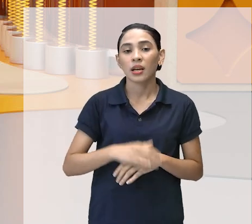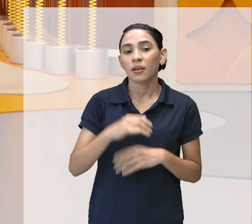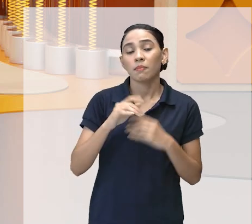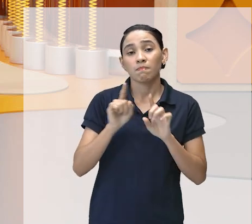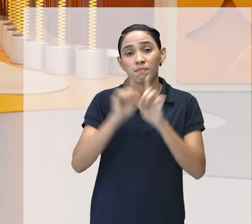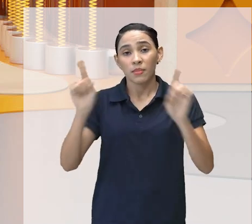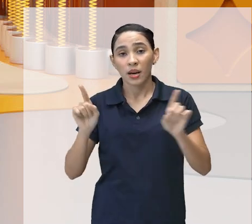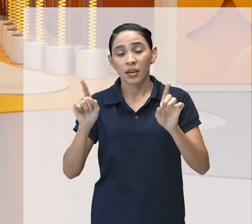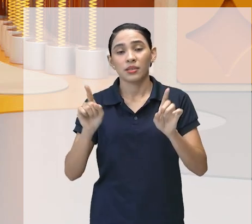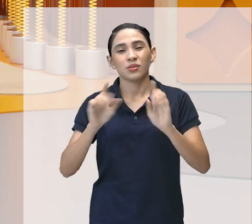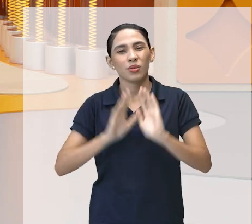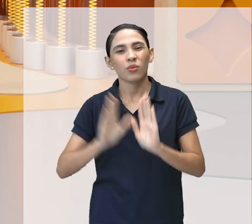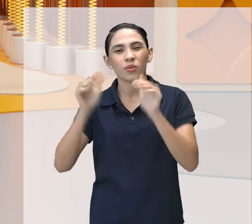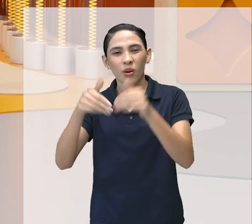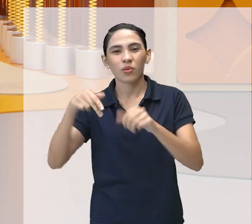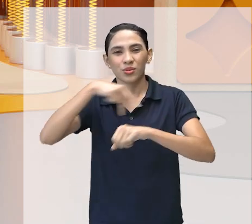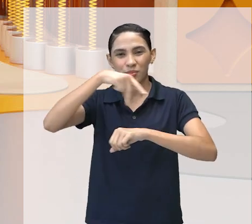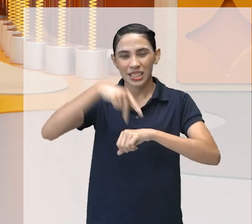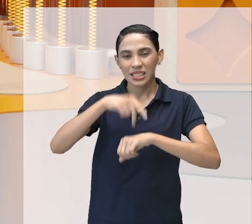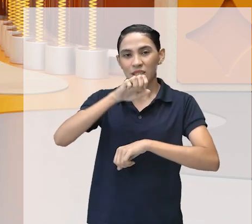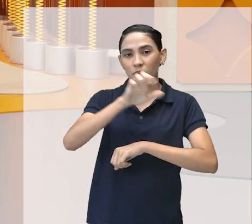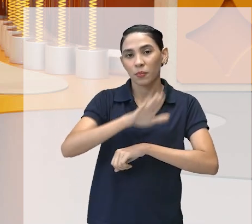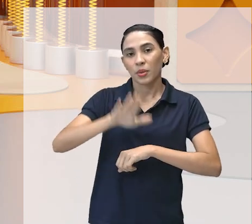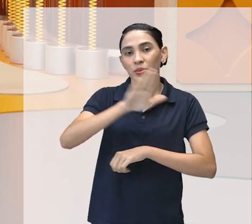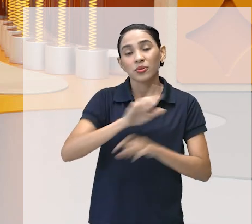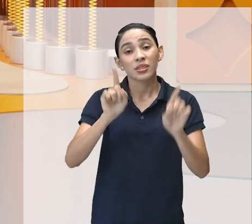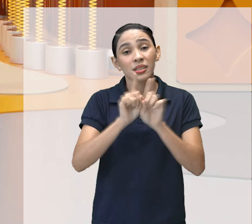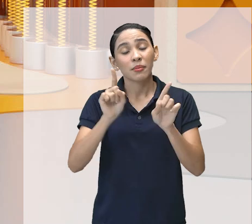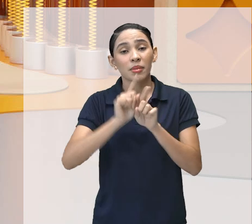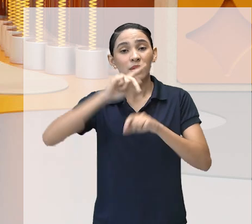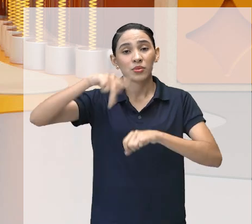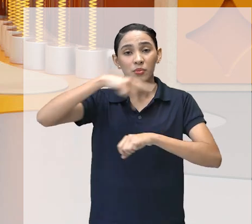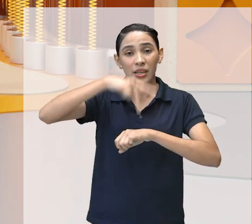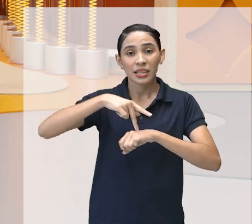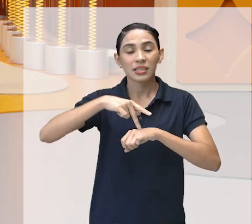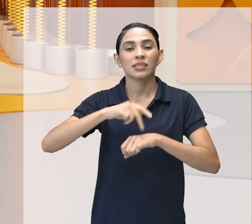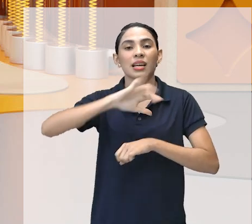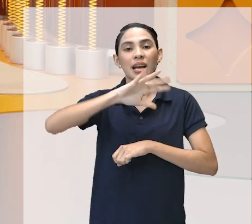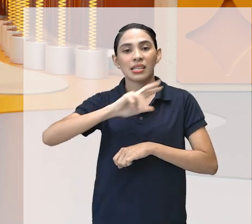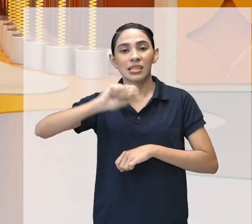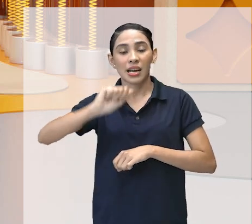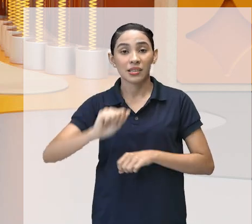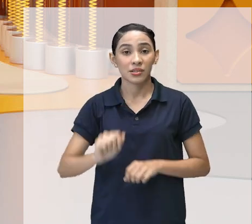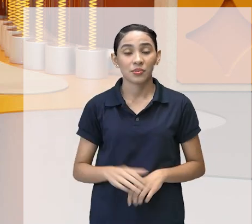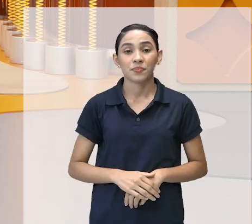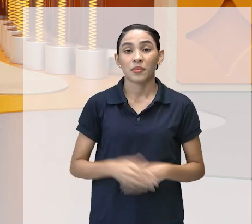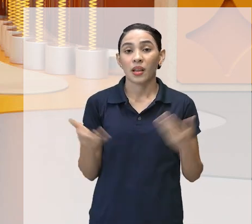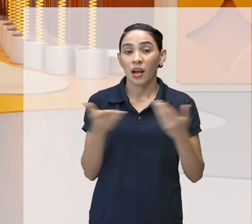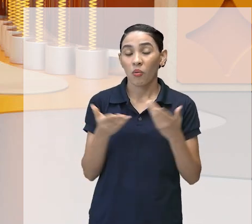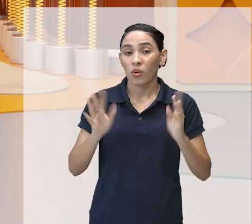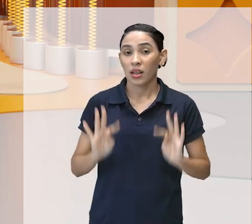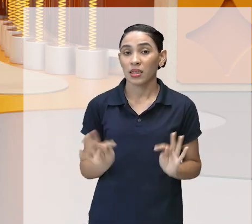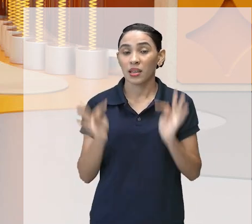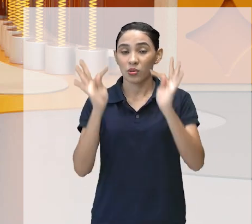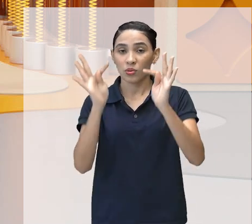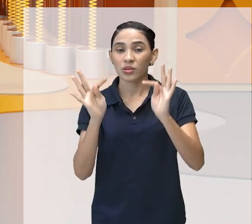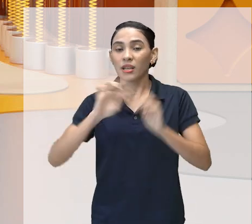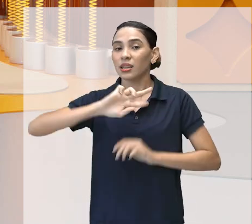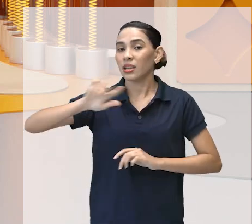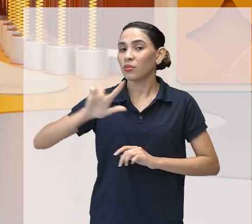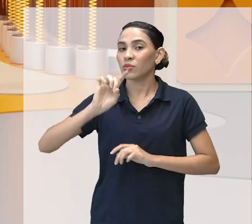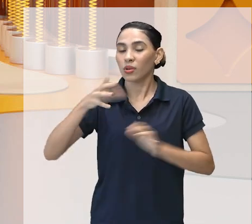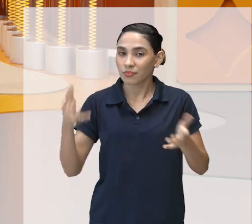nós iremos dar ênfase para os países europeus e também os países asiáticos. Agora, a tecnologia, gente, não